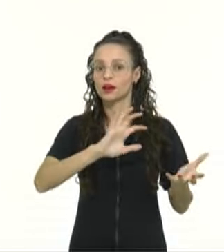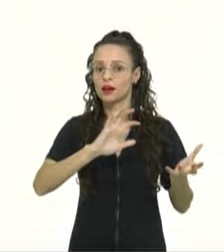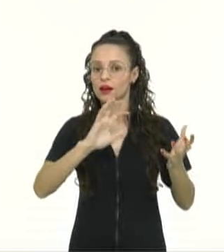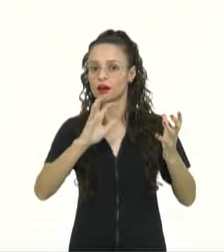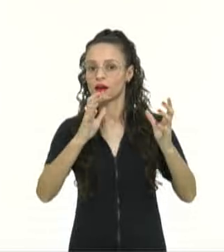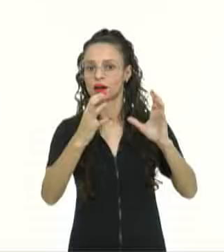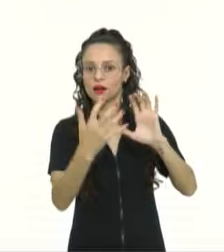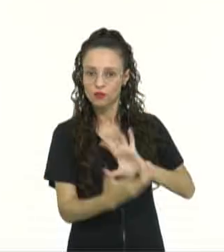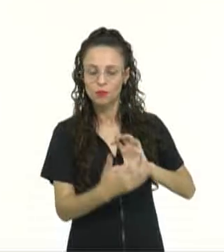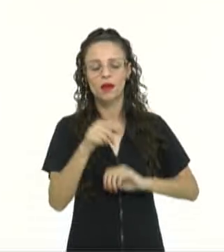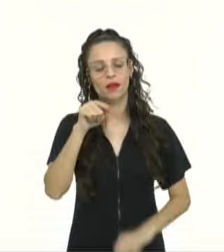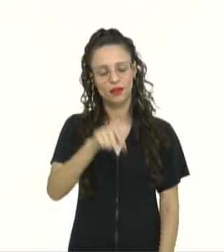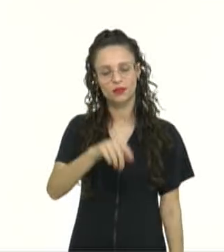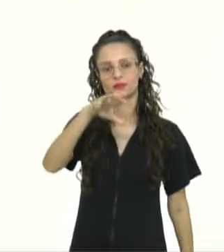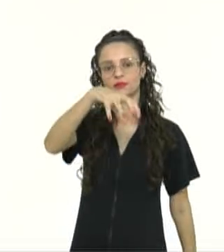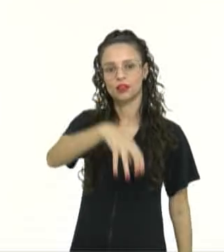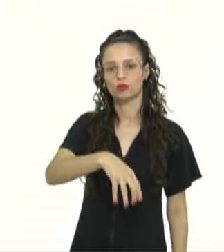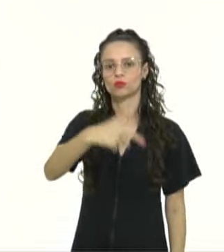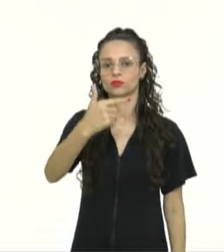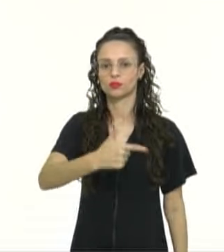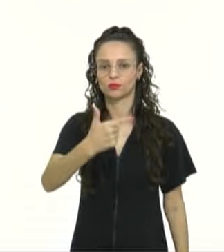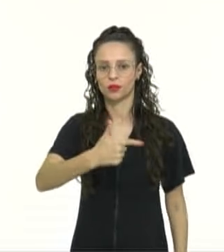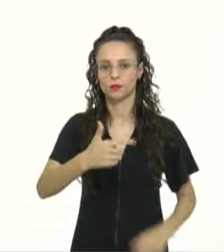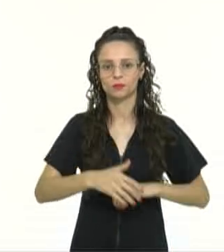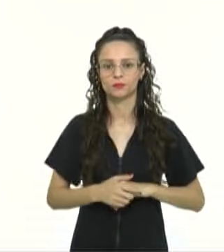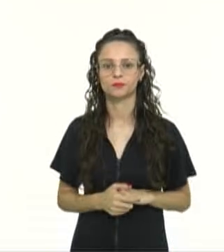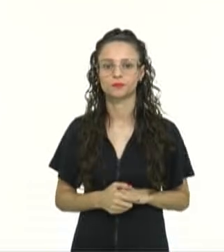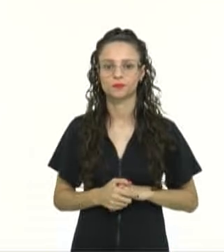é lá no setor secundário.